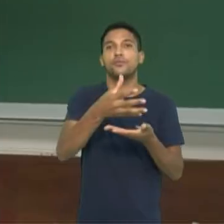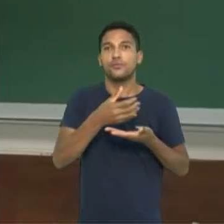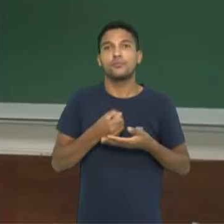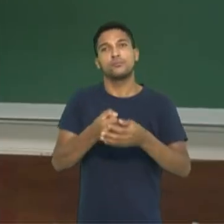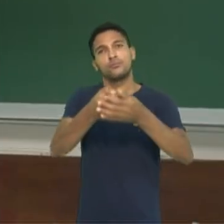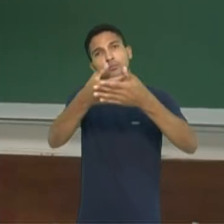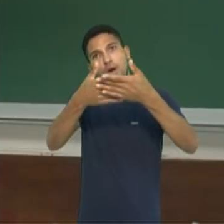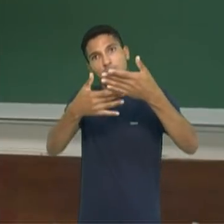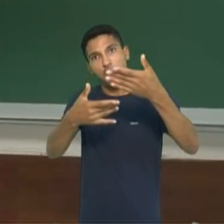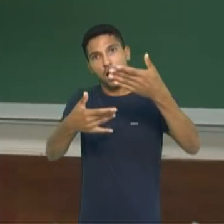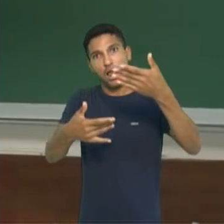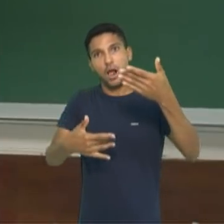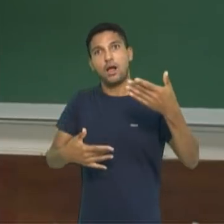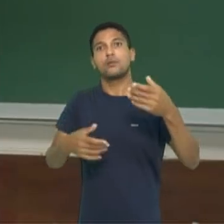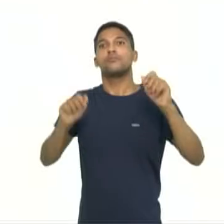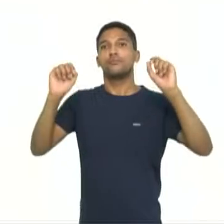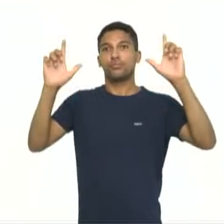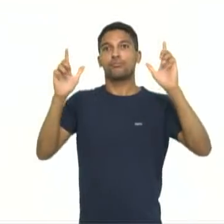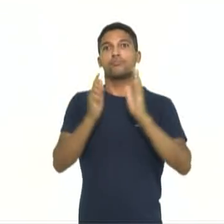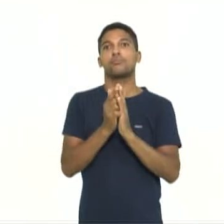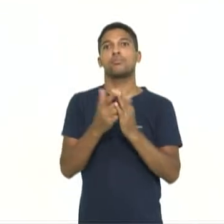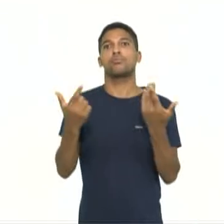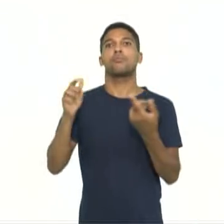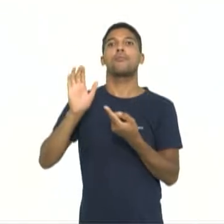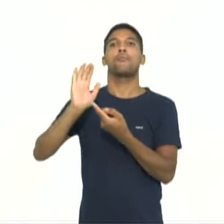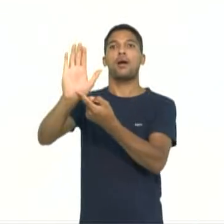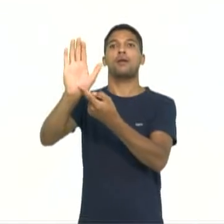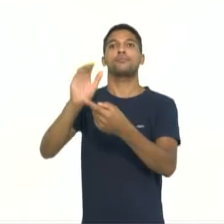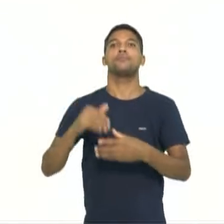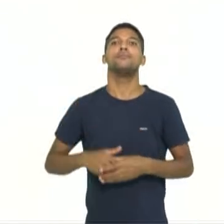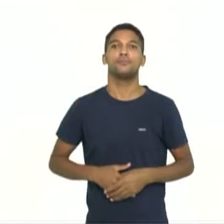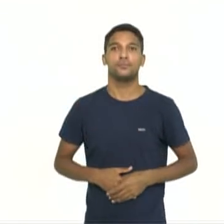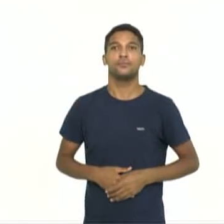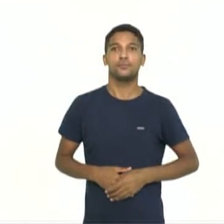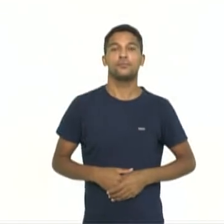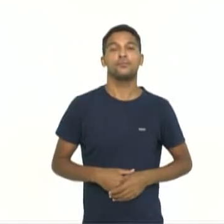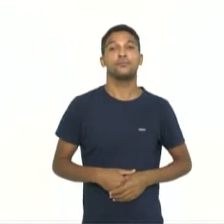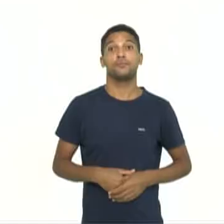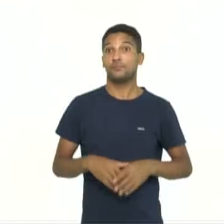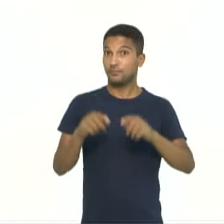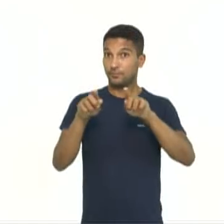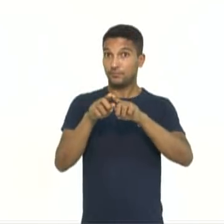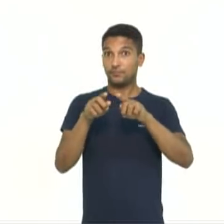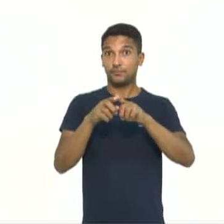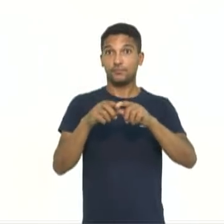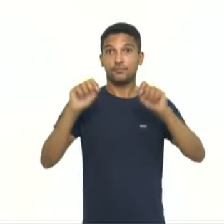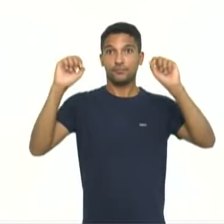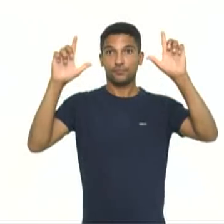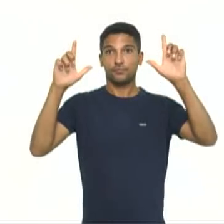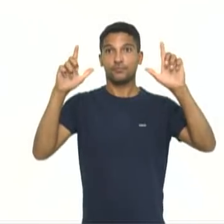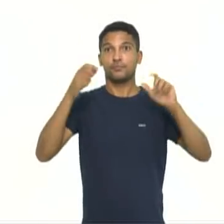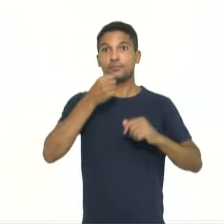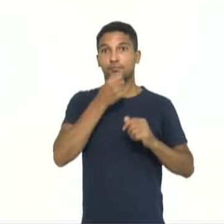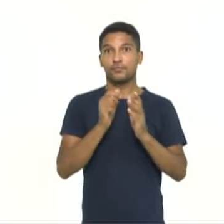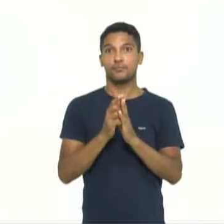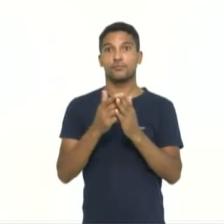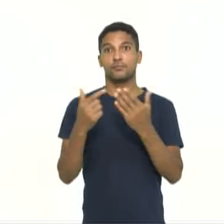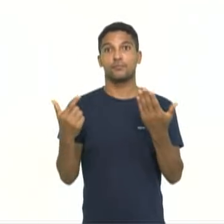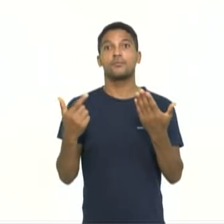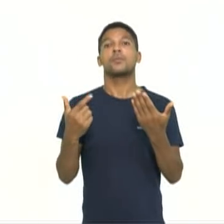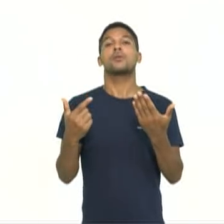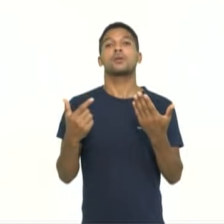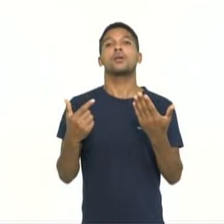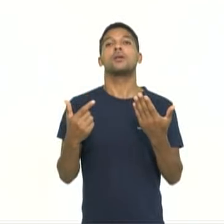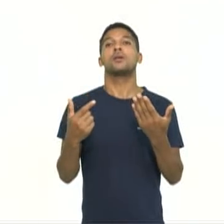tratado. E a reportagem aborda os efeitos e os desdobramentos dos fatos e, por isso, presume